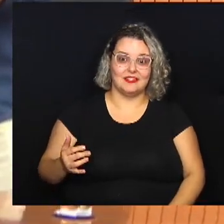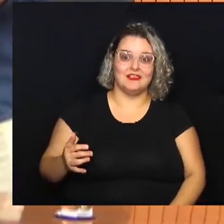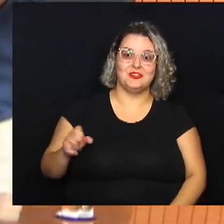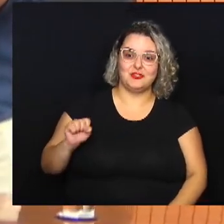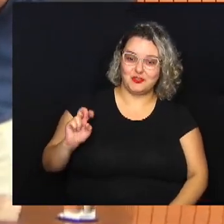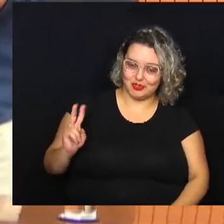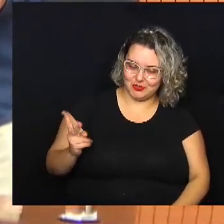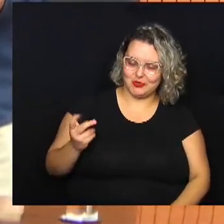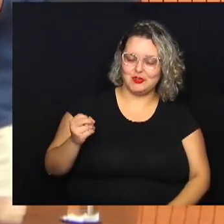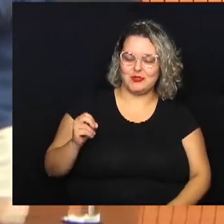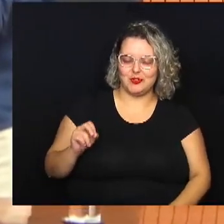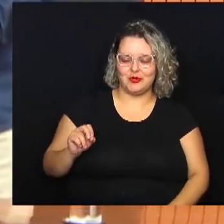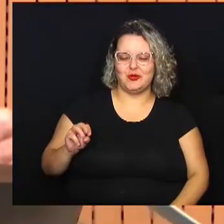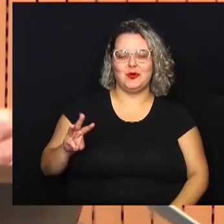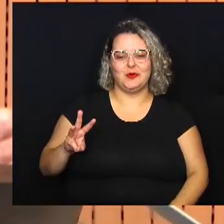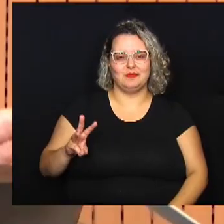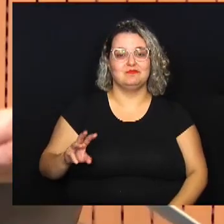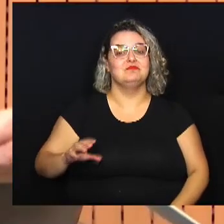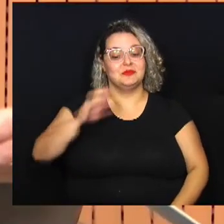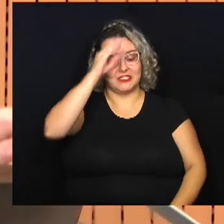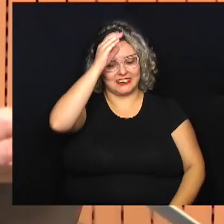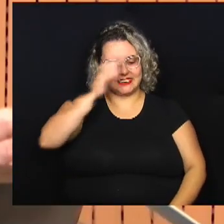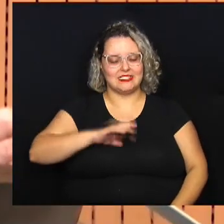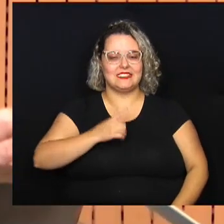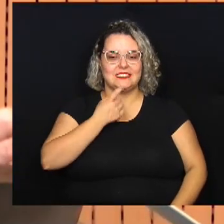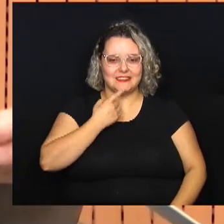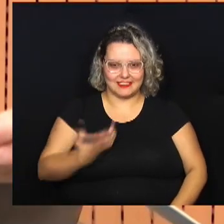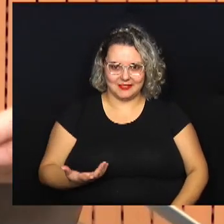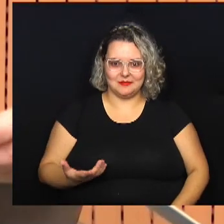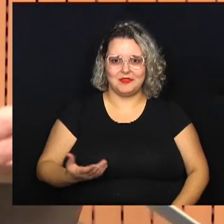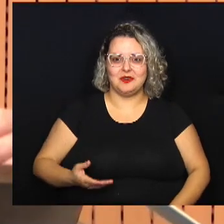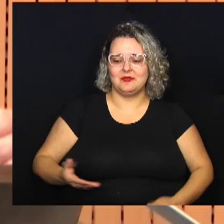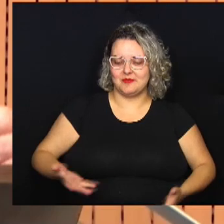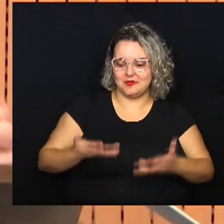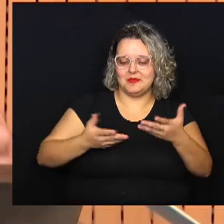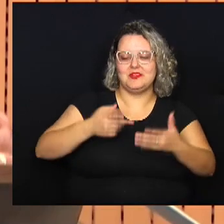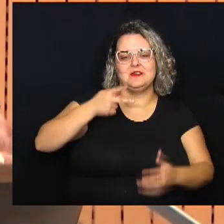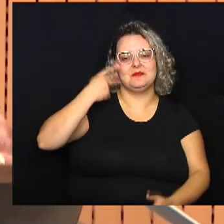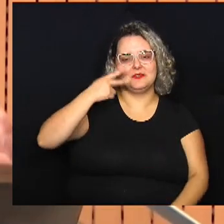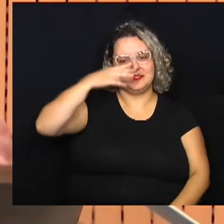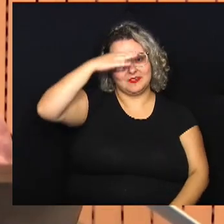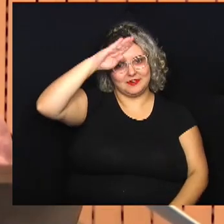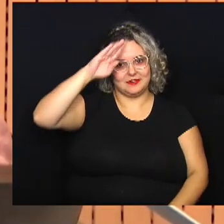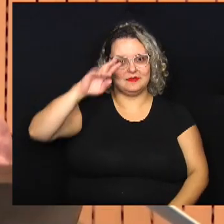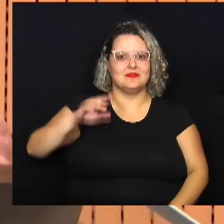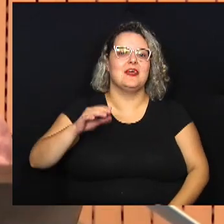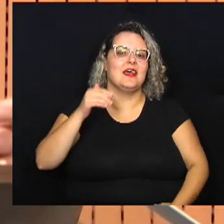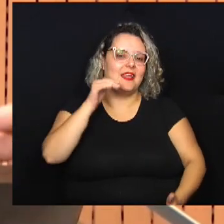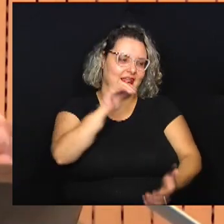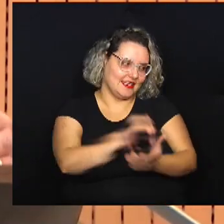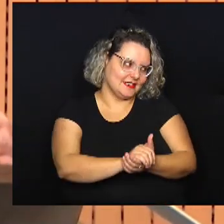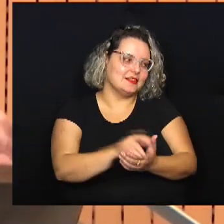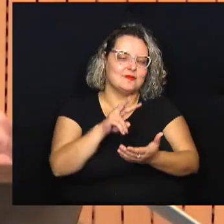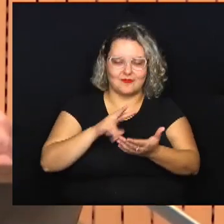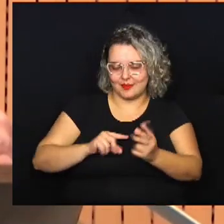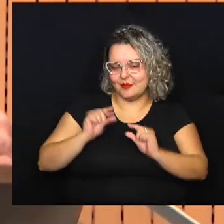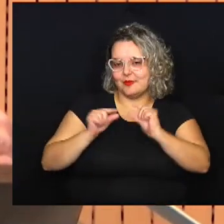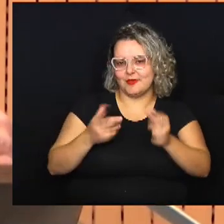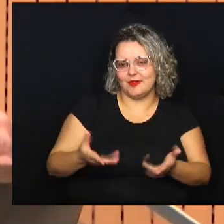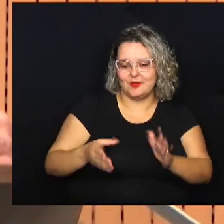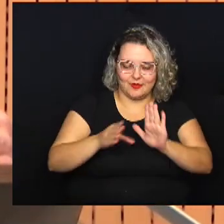iniciativa do vereador Marcelo da Farmácia. É casada há 25 anos com Marcos das Neves. Eu vou ler um pouquinho que é mais fácil para mim o